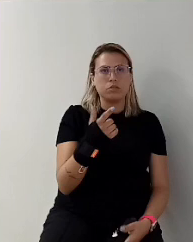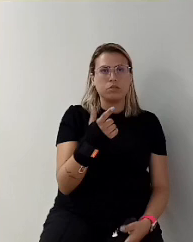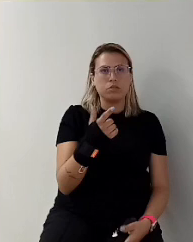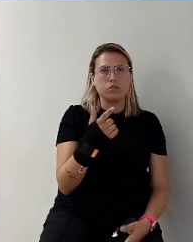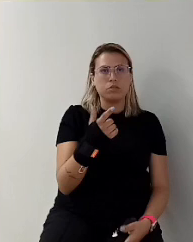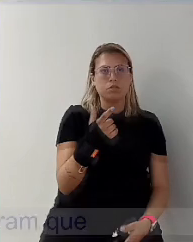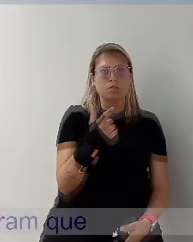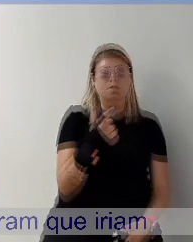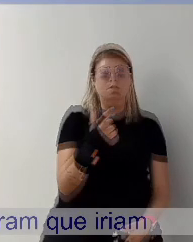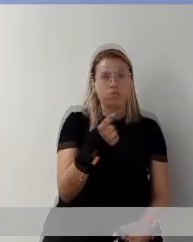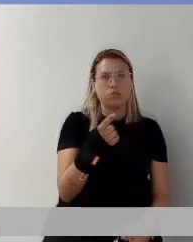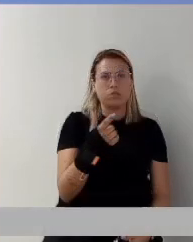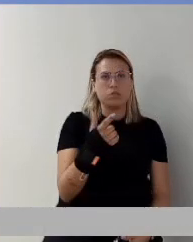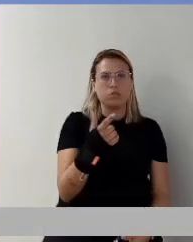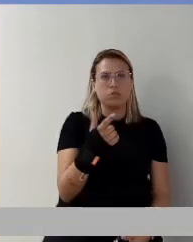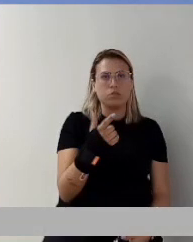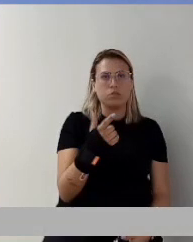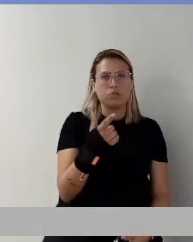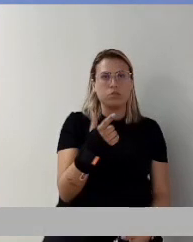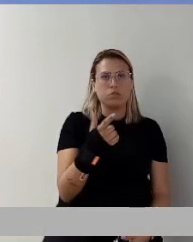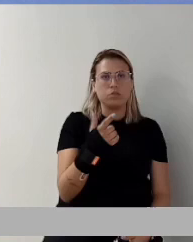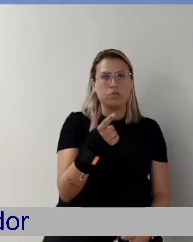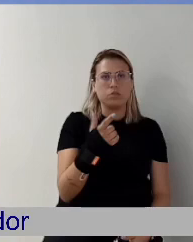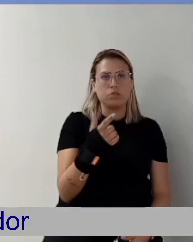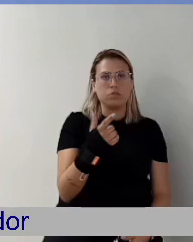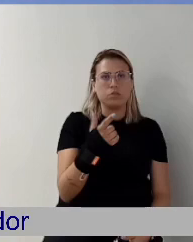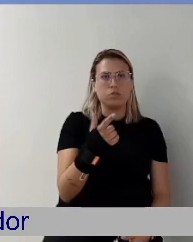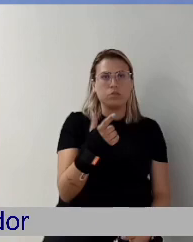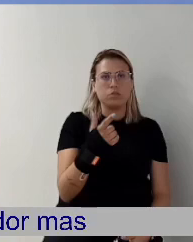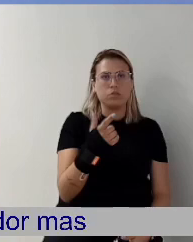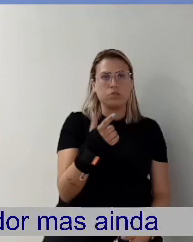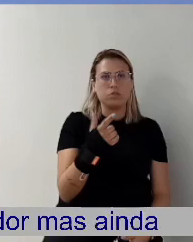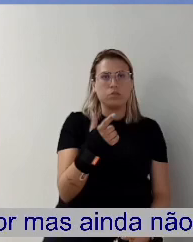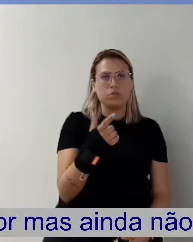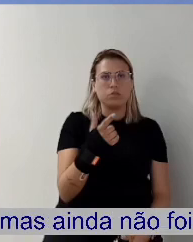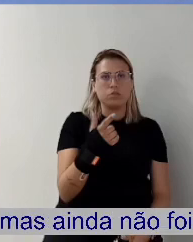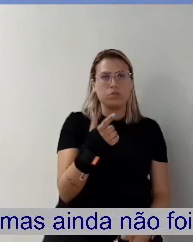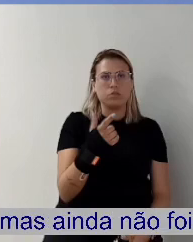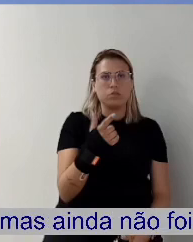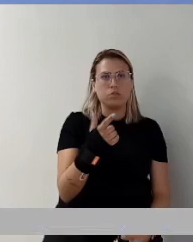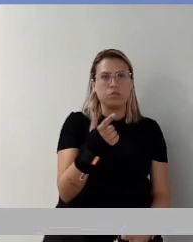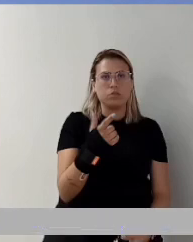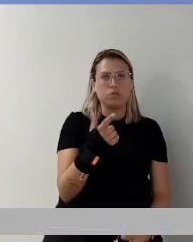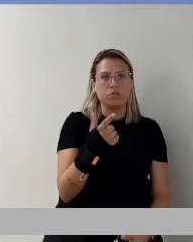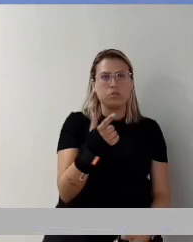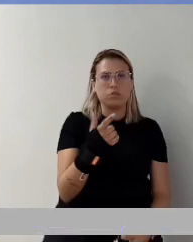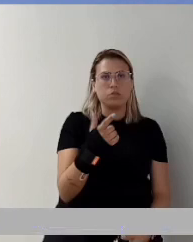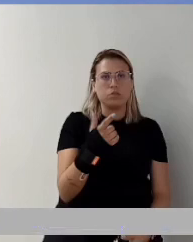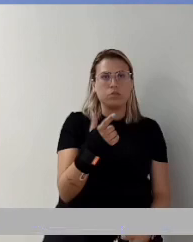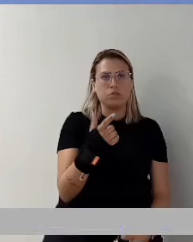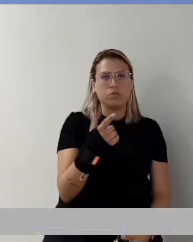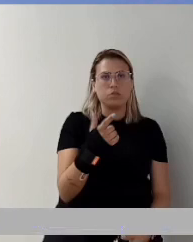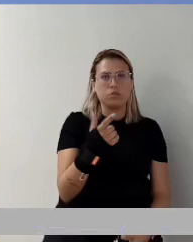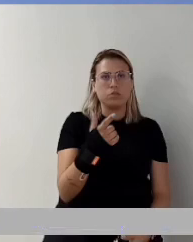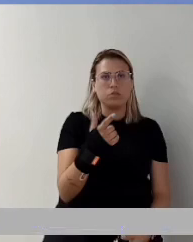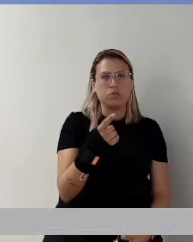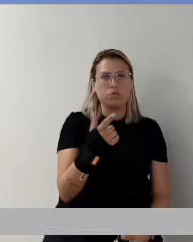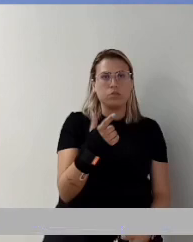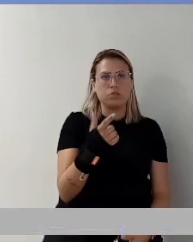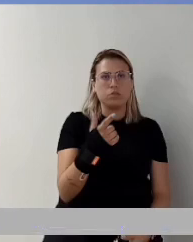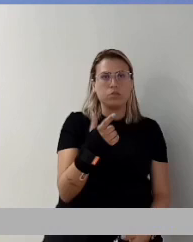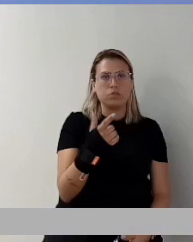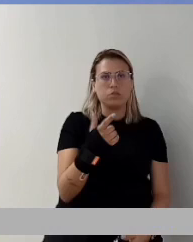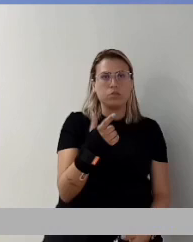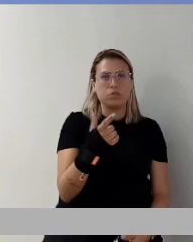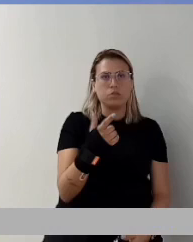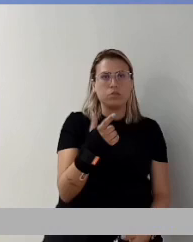que iriam realizar serviço também naquele corredor mas ainda não foi realizado correspondências recebidas